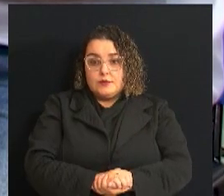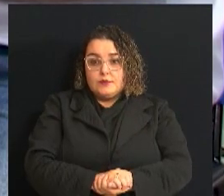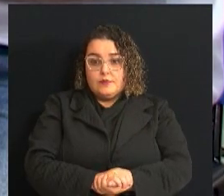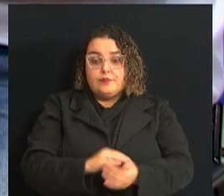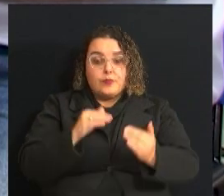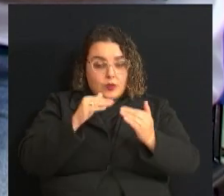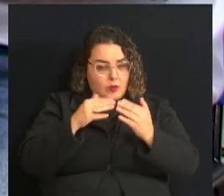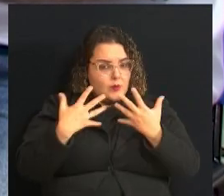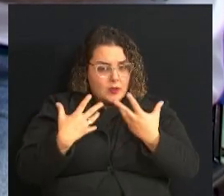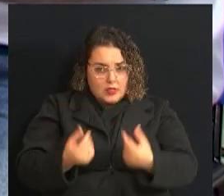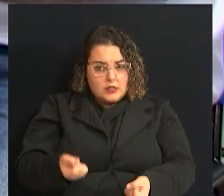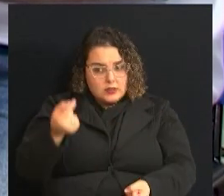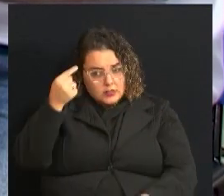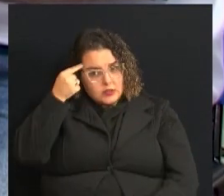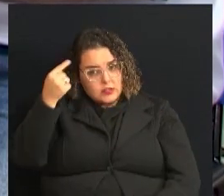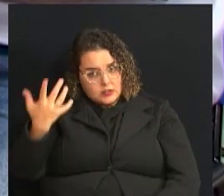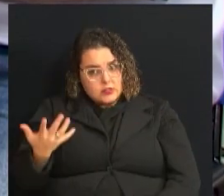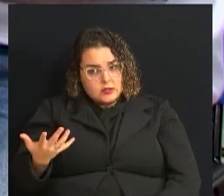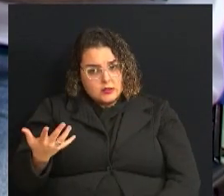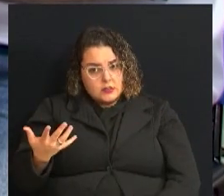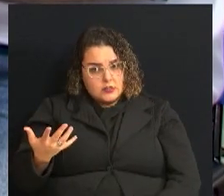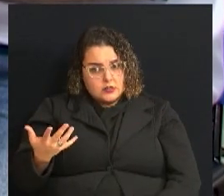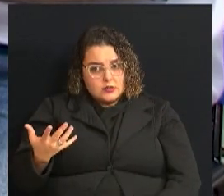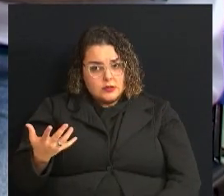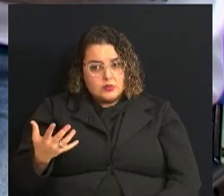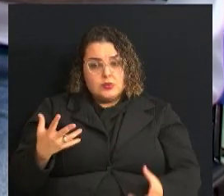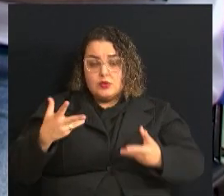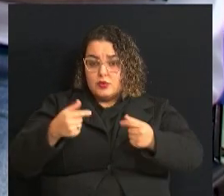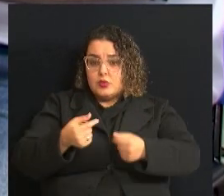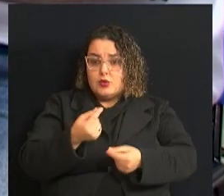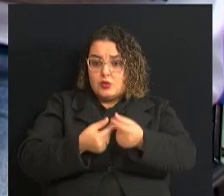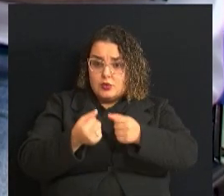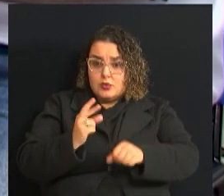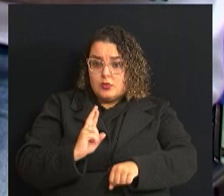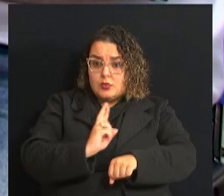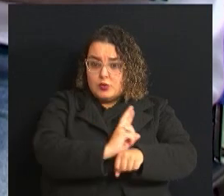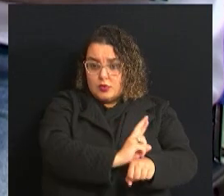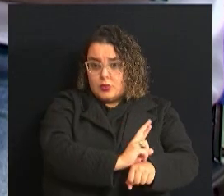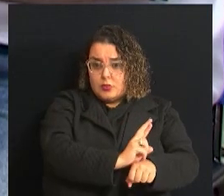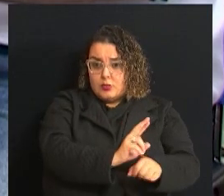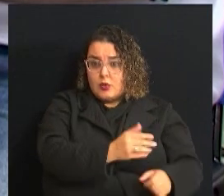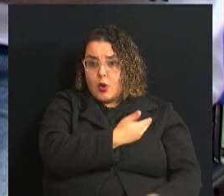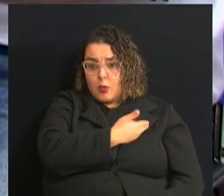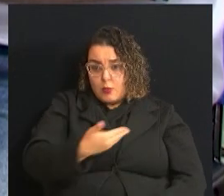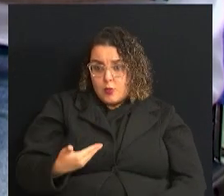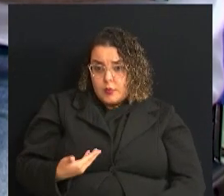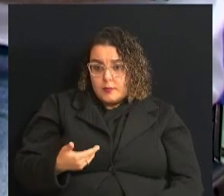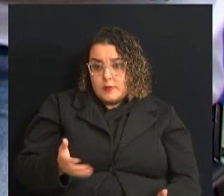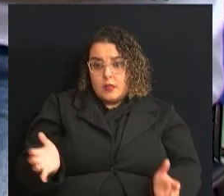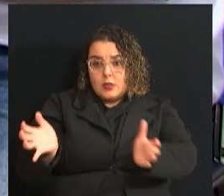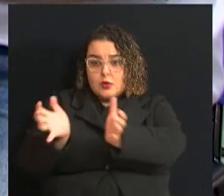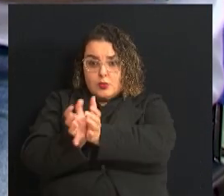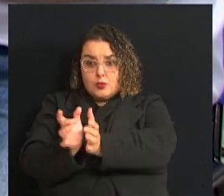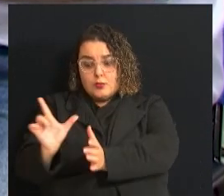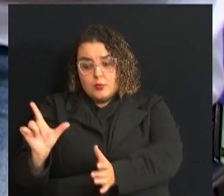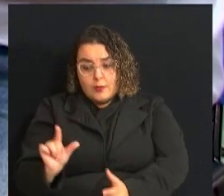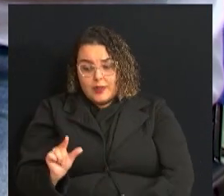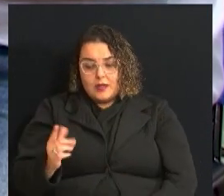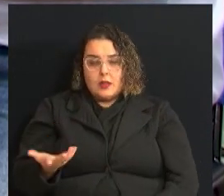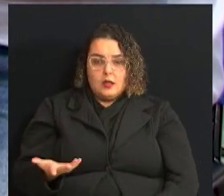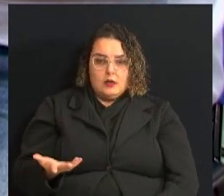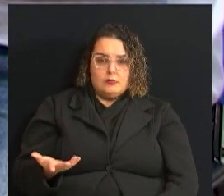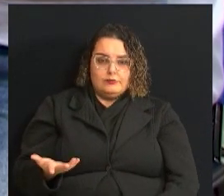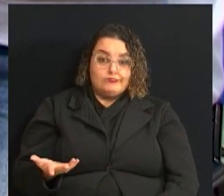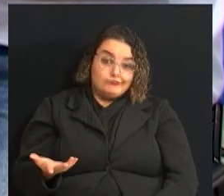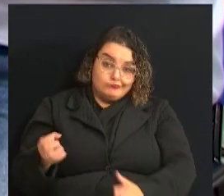compactuar com essa ideia de transferência dos recursos da educação pública para um grupo minoritário de famílias praticar a educação domiciliar.